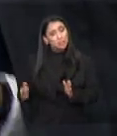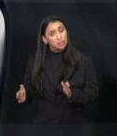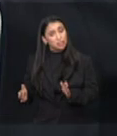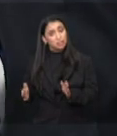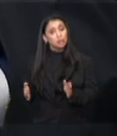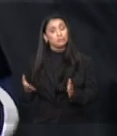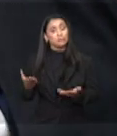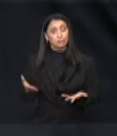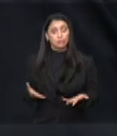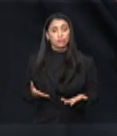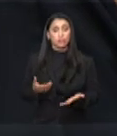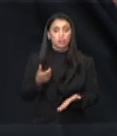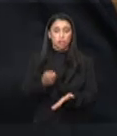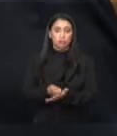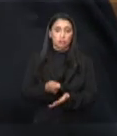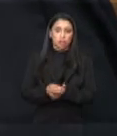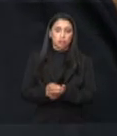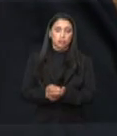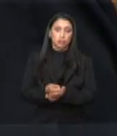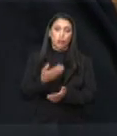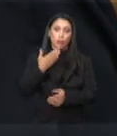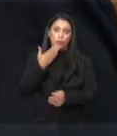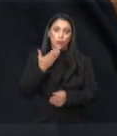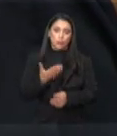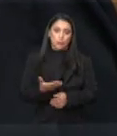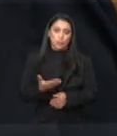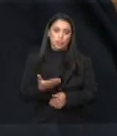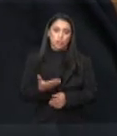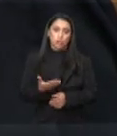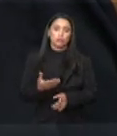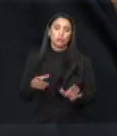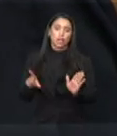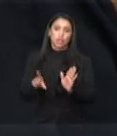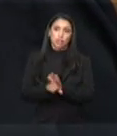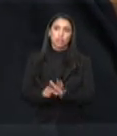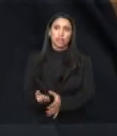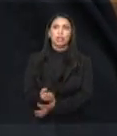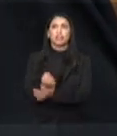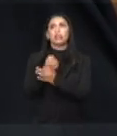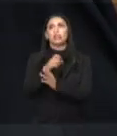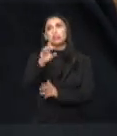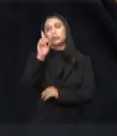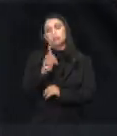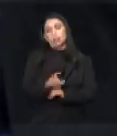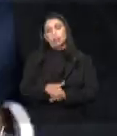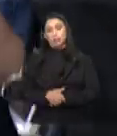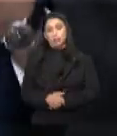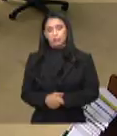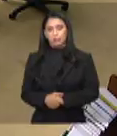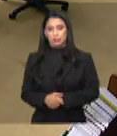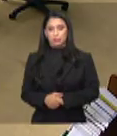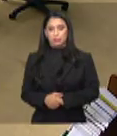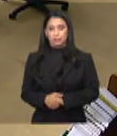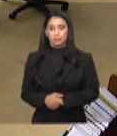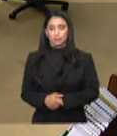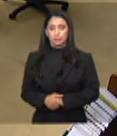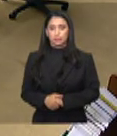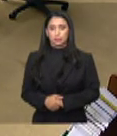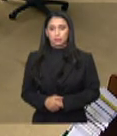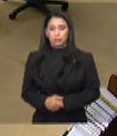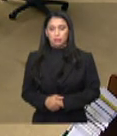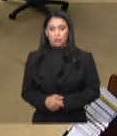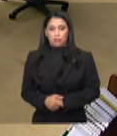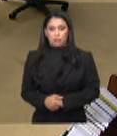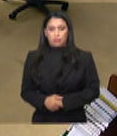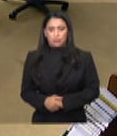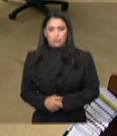assim, exigir um pedido expresso quando a lei lhe garante esse direito. Eu acho que valeria... Presidente, presidente, senhora, não, eu